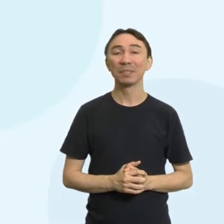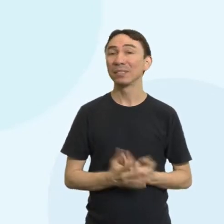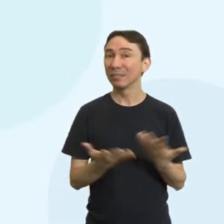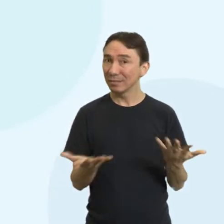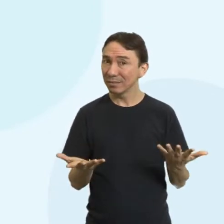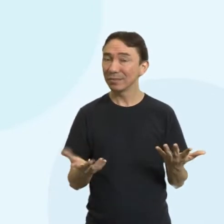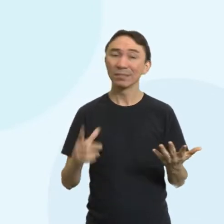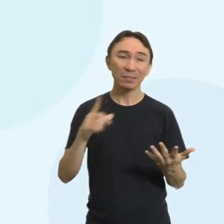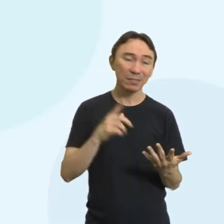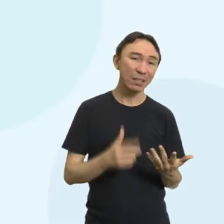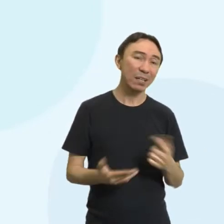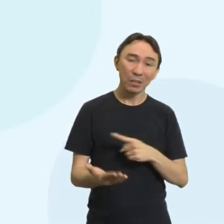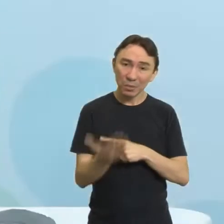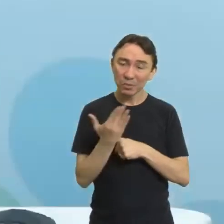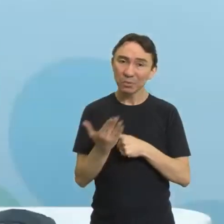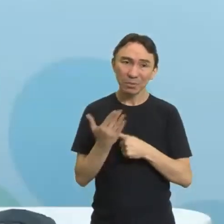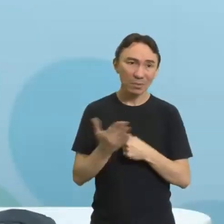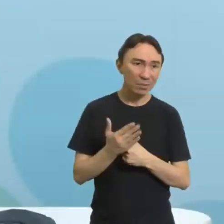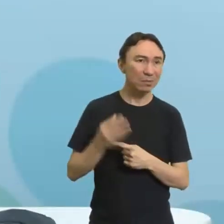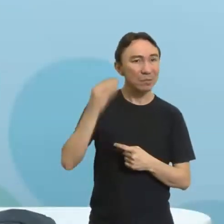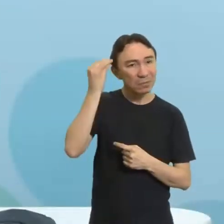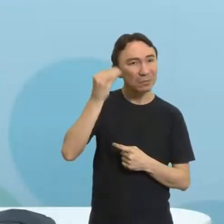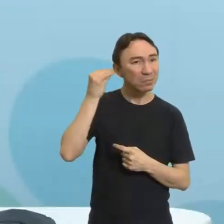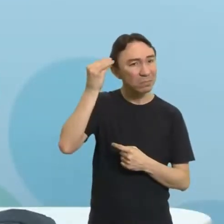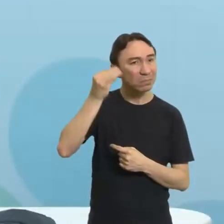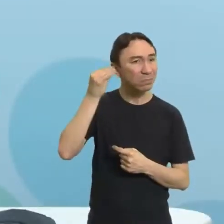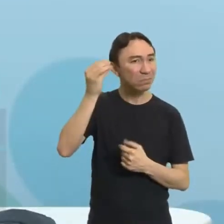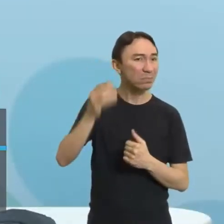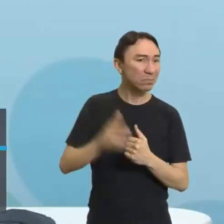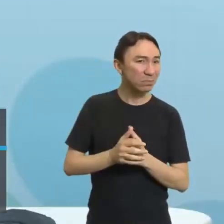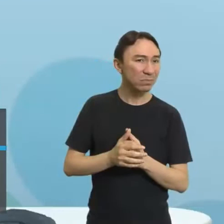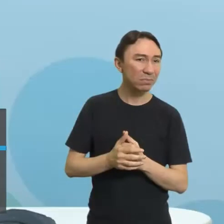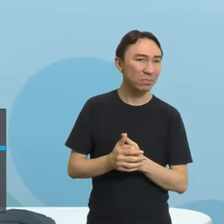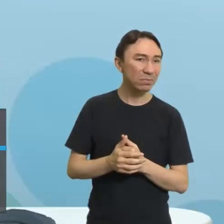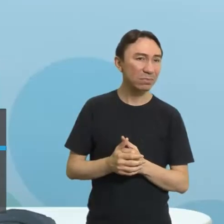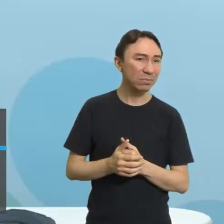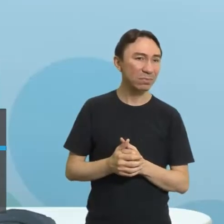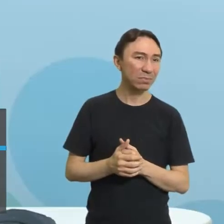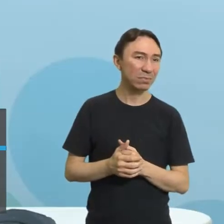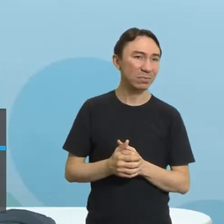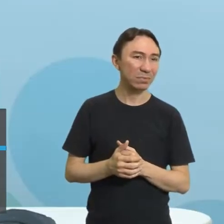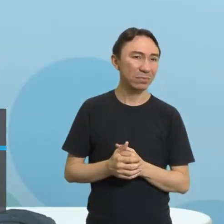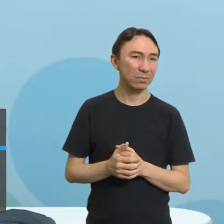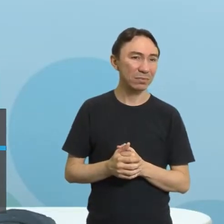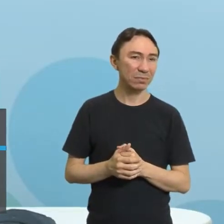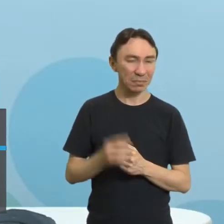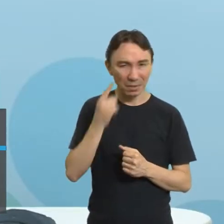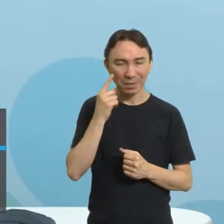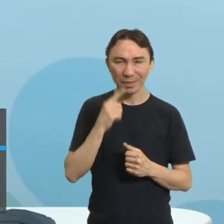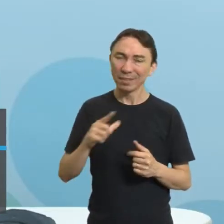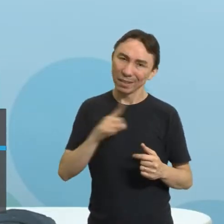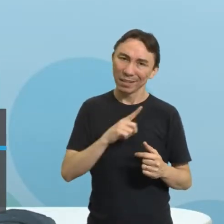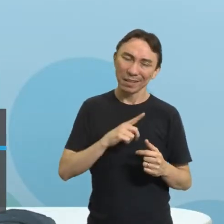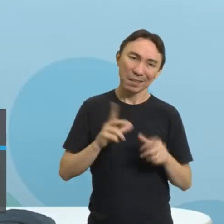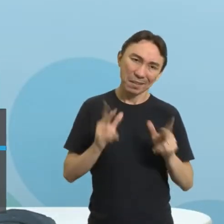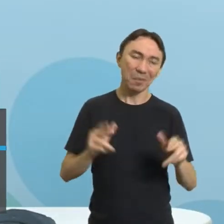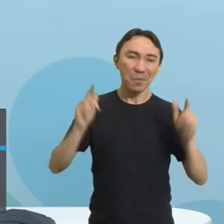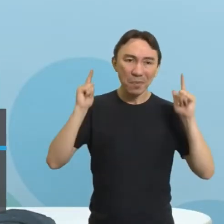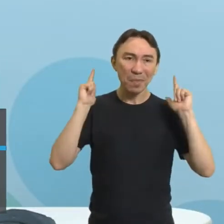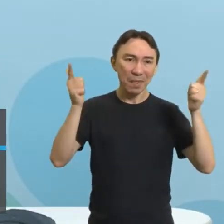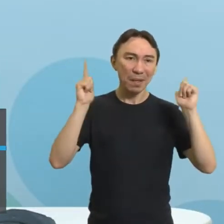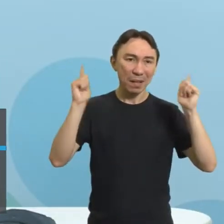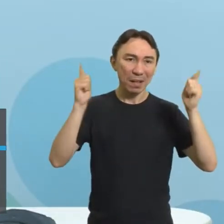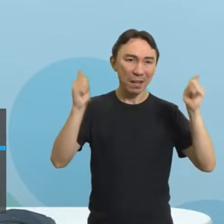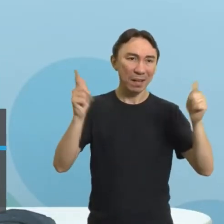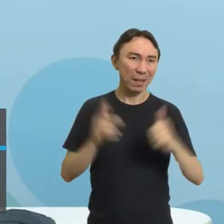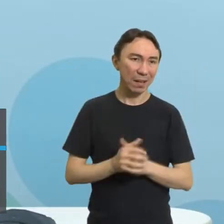mais experiente, que servirá de guia nesse caminho de aventuras. E é aí que